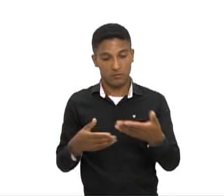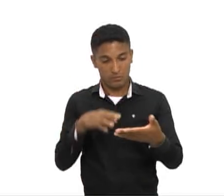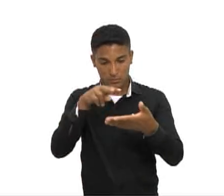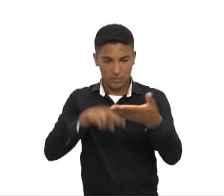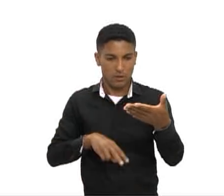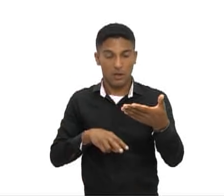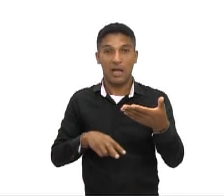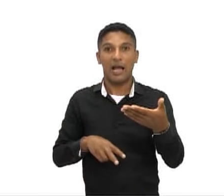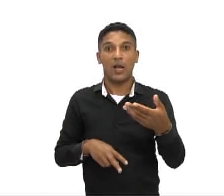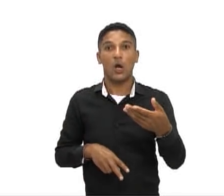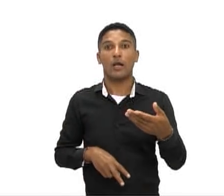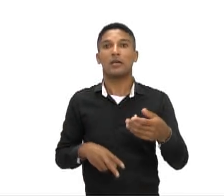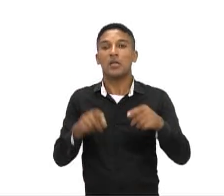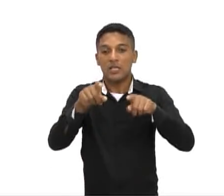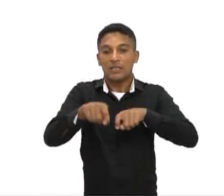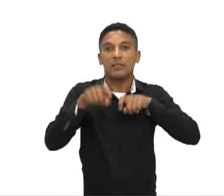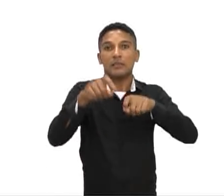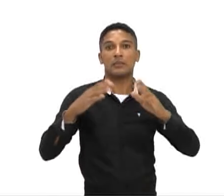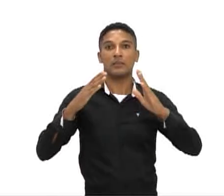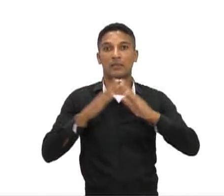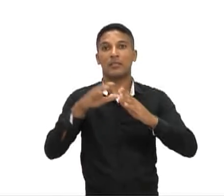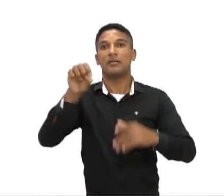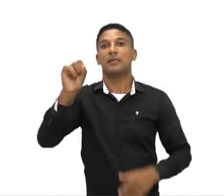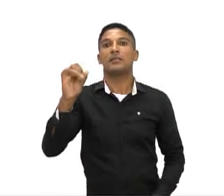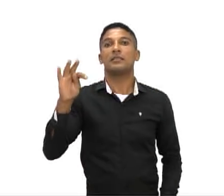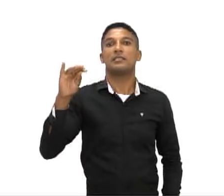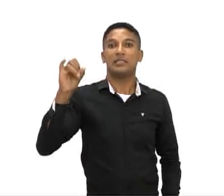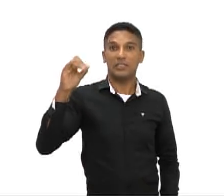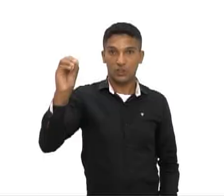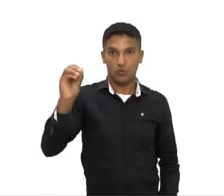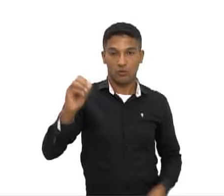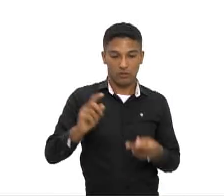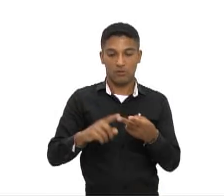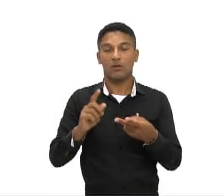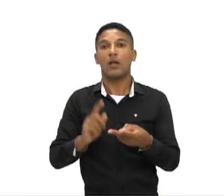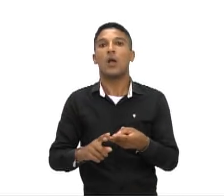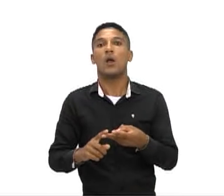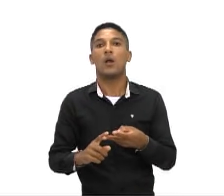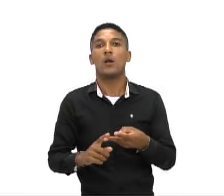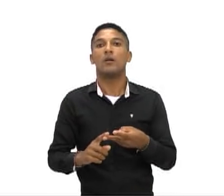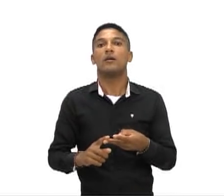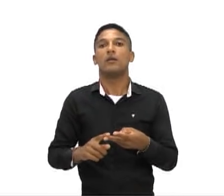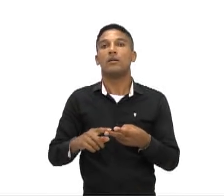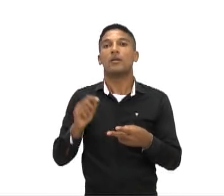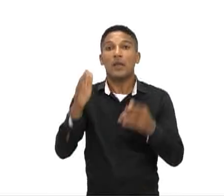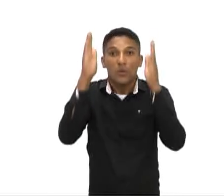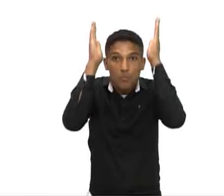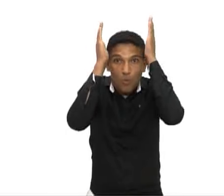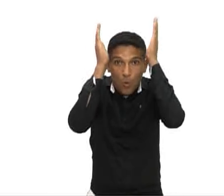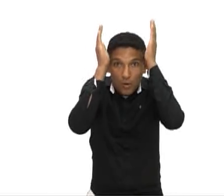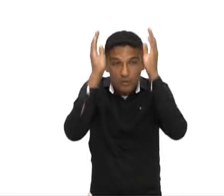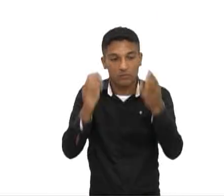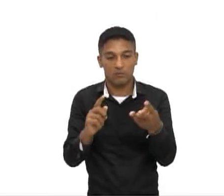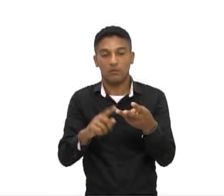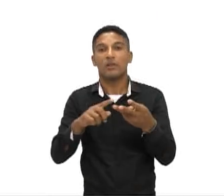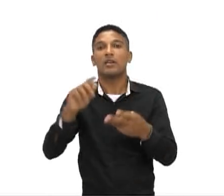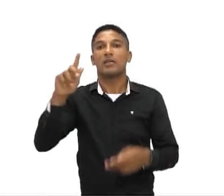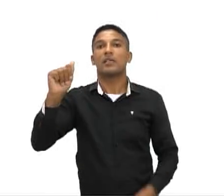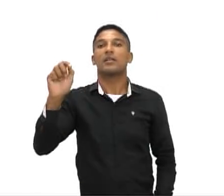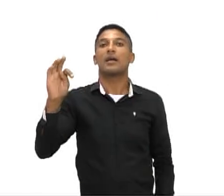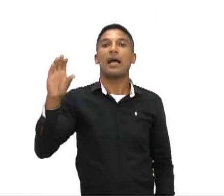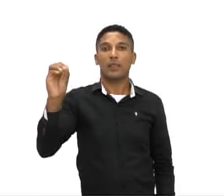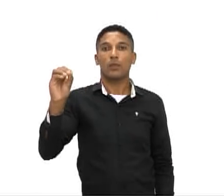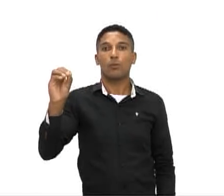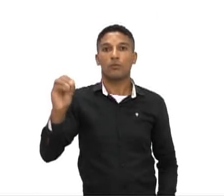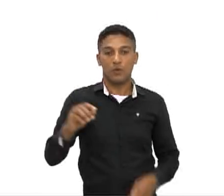e o caçula. Este ganhou o sítio, esse o burrinho e aquele ficou com o gato. E agora, como ficaram divididos